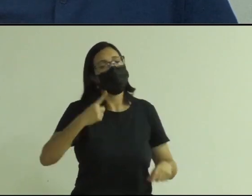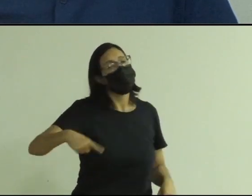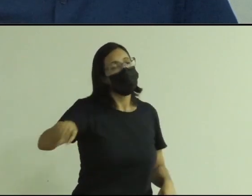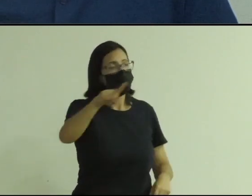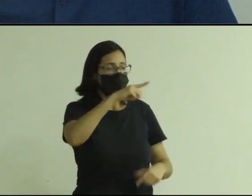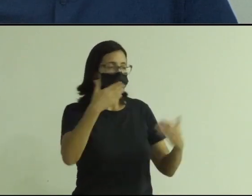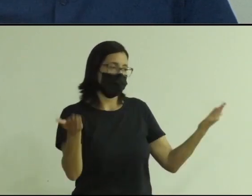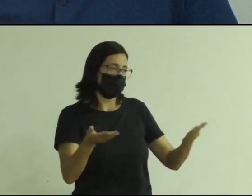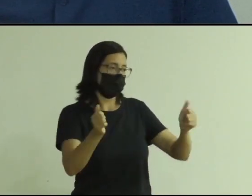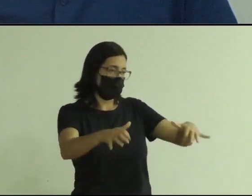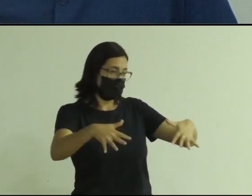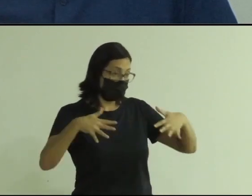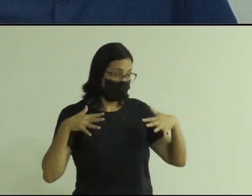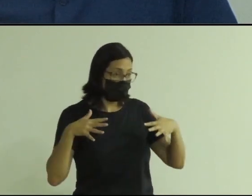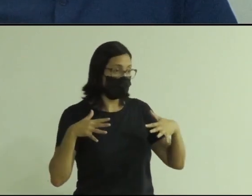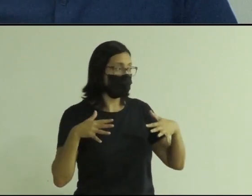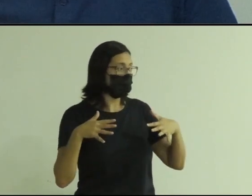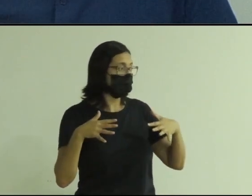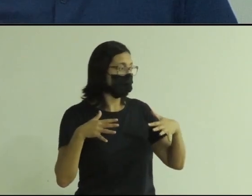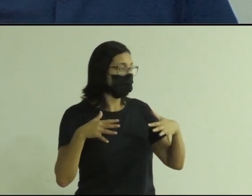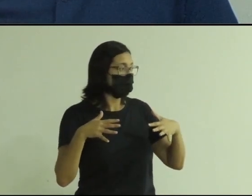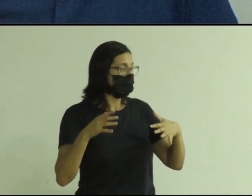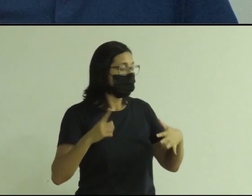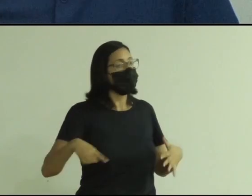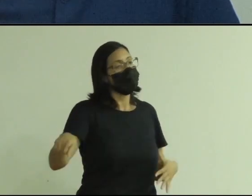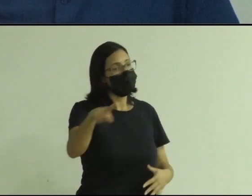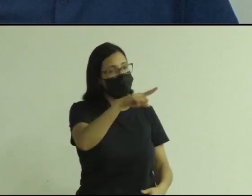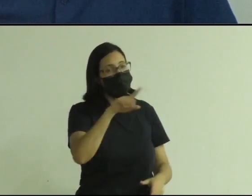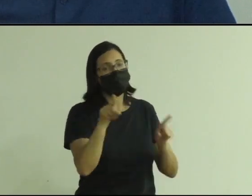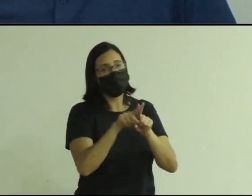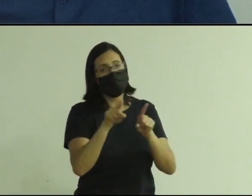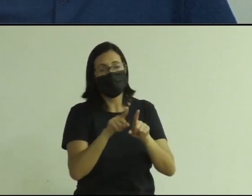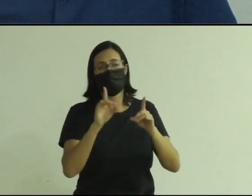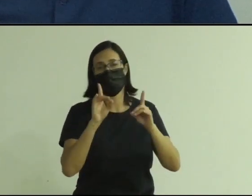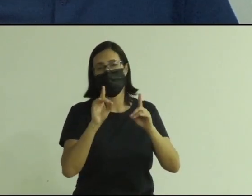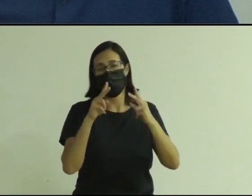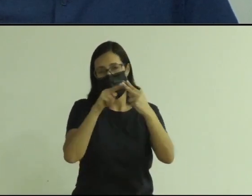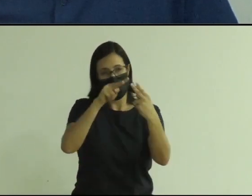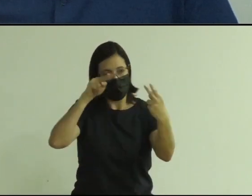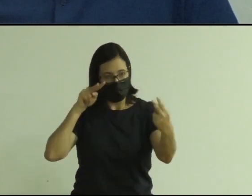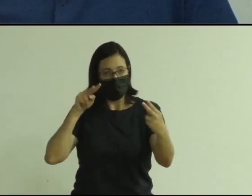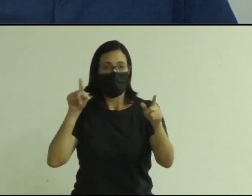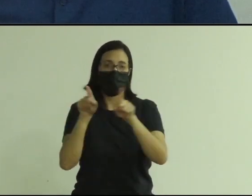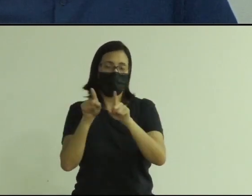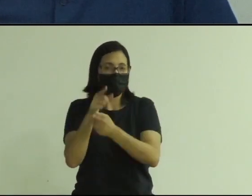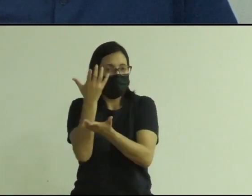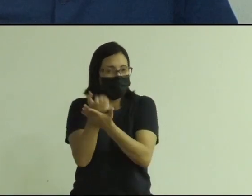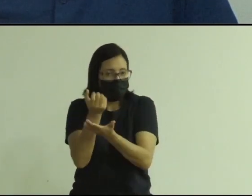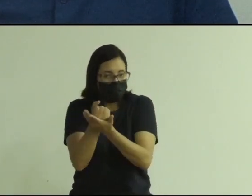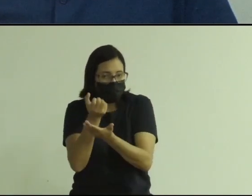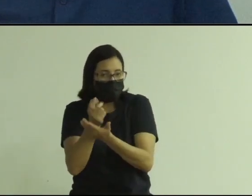assistindo aqui nesse auditório e com que vocês que estão nos assistindo online, que vão ainda nos assistir através do portal